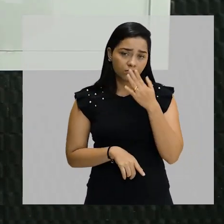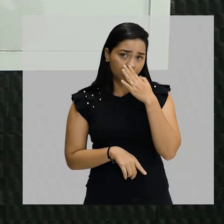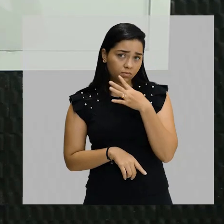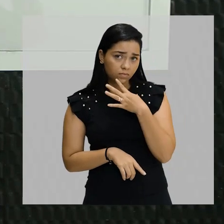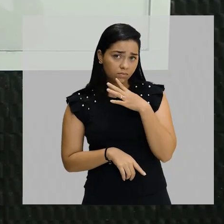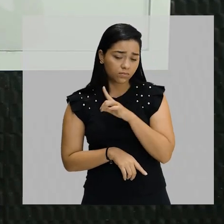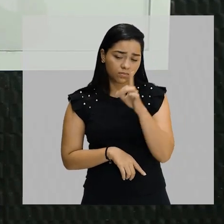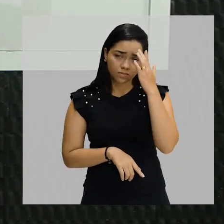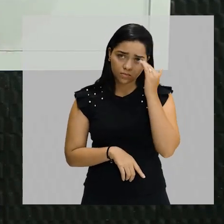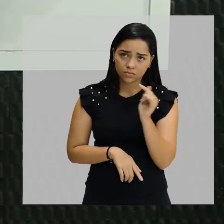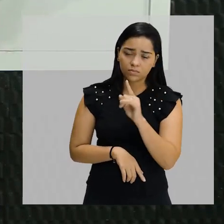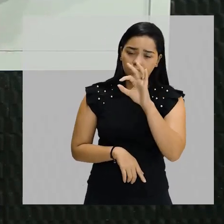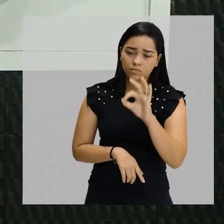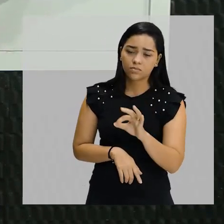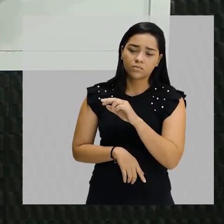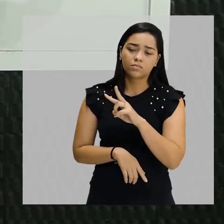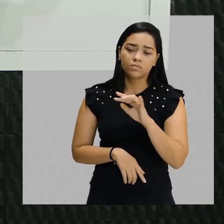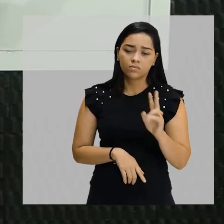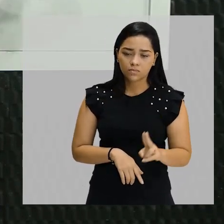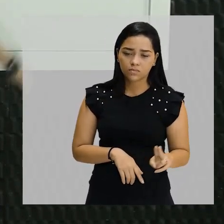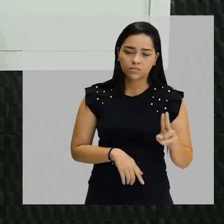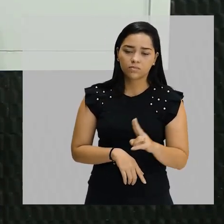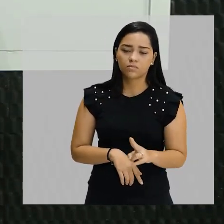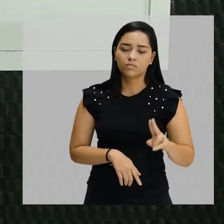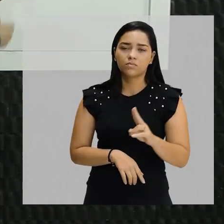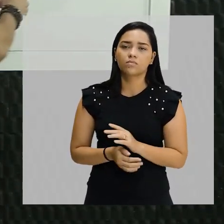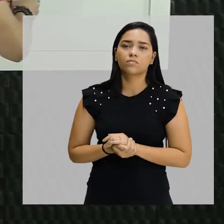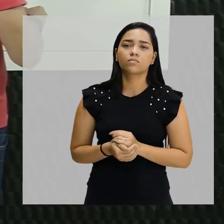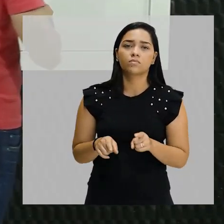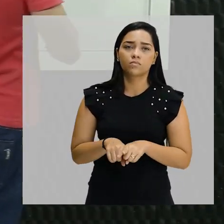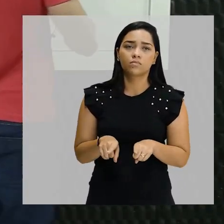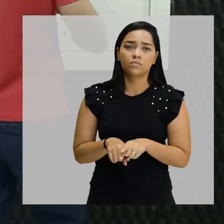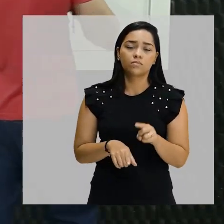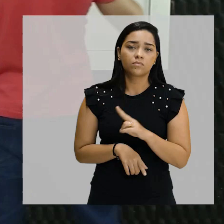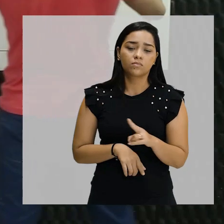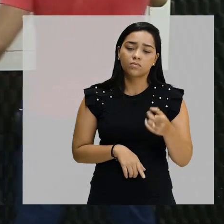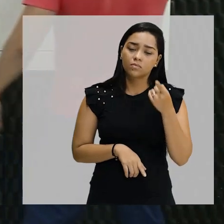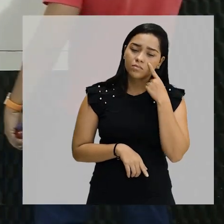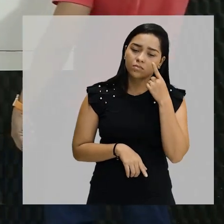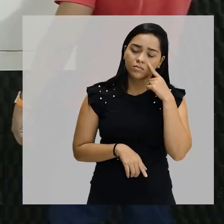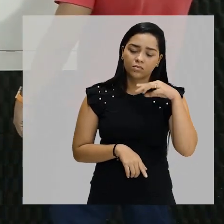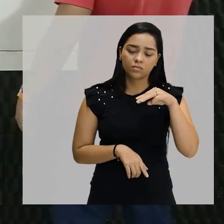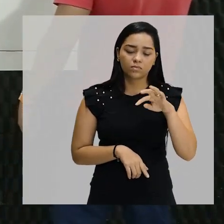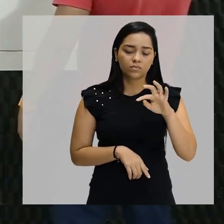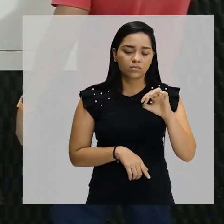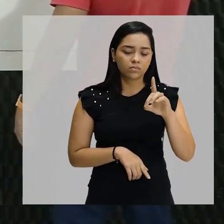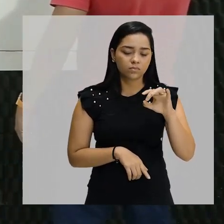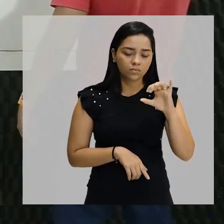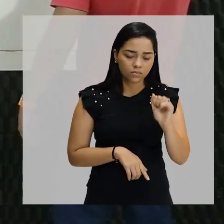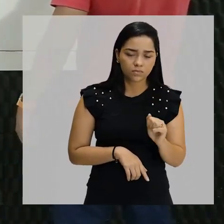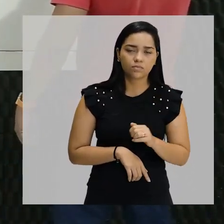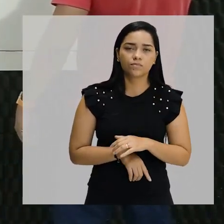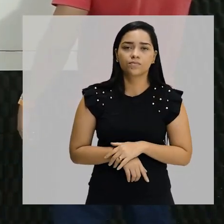os dados que vão ser utilizados o conhecimento e aqui ele vai chamar de dúvida metódica que que ele